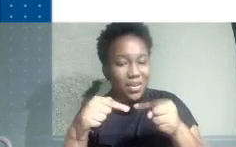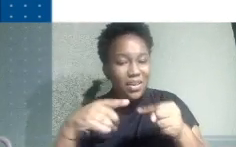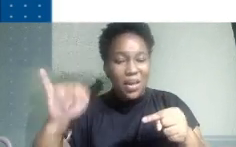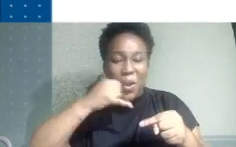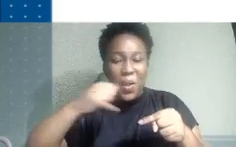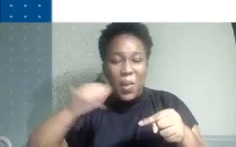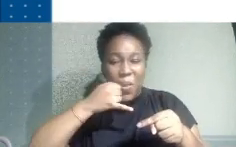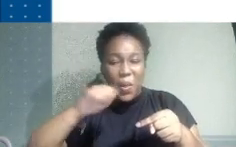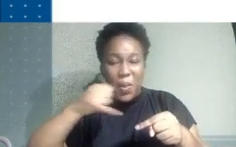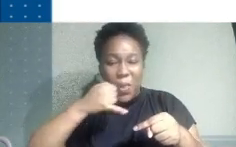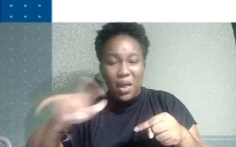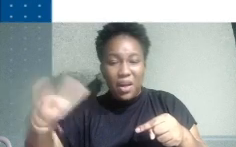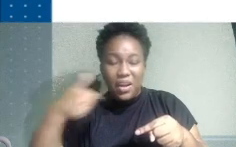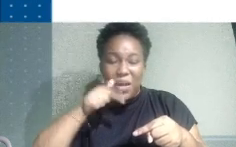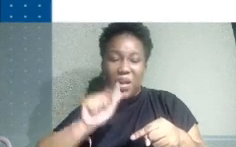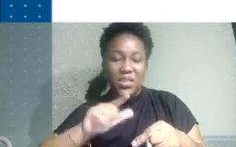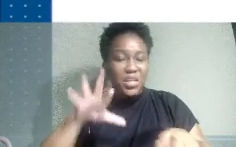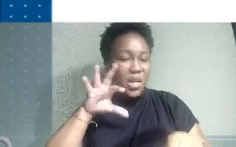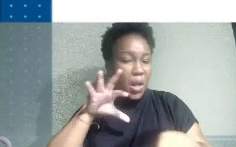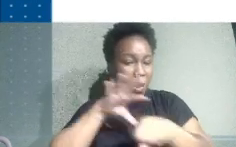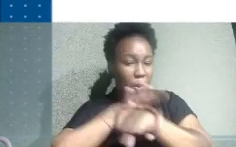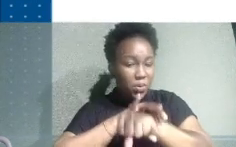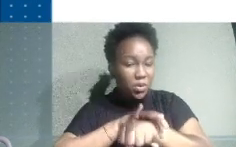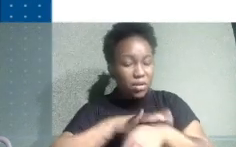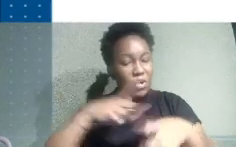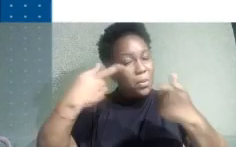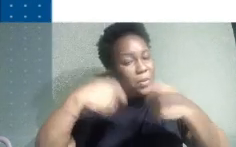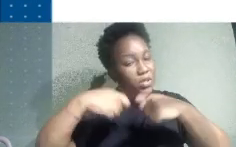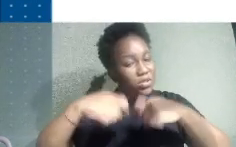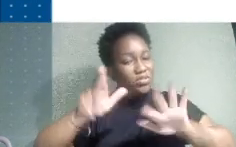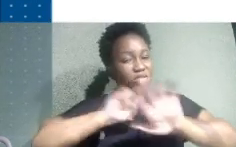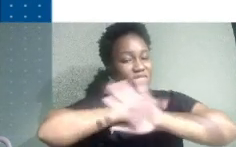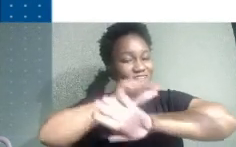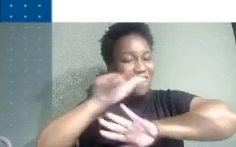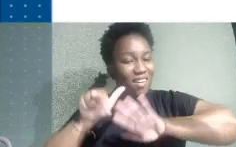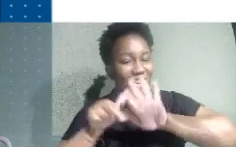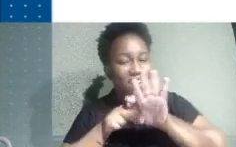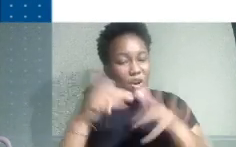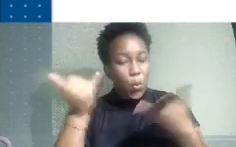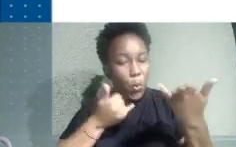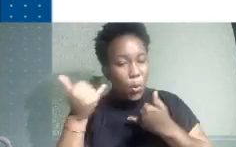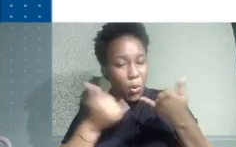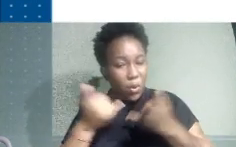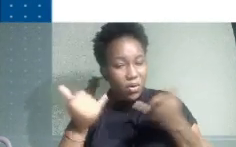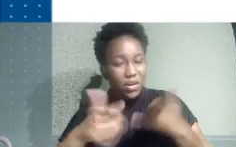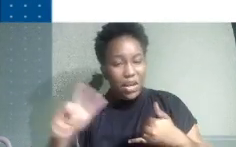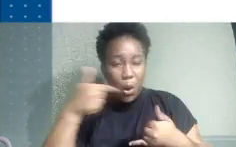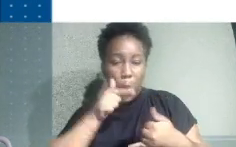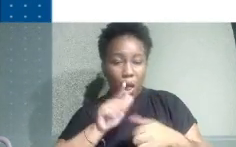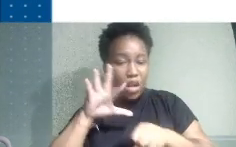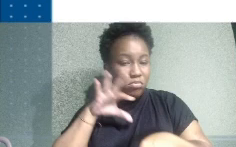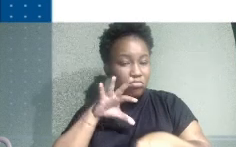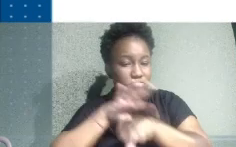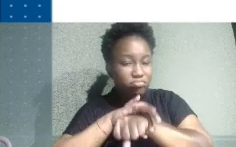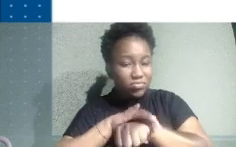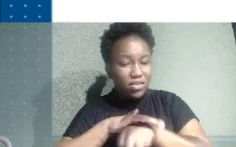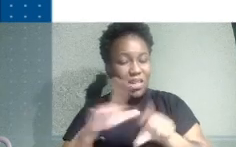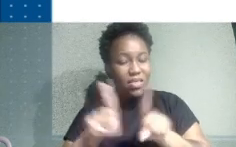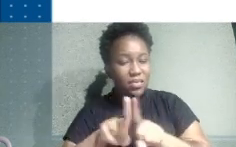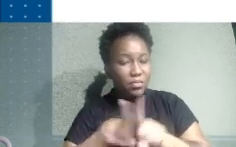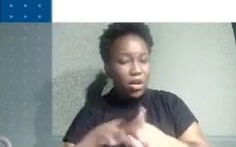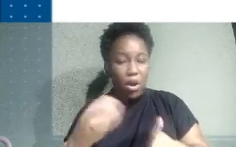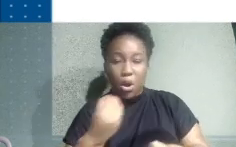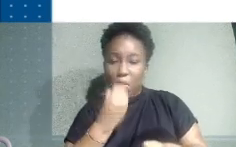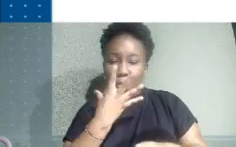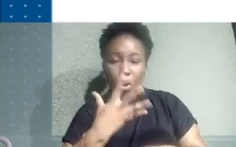precisa garantir a segurança dos usuários. Ele precisa de um monte de informação que não só garante a segurança, como também um bom funcionamento